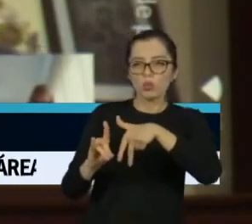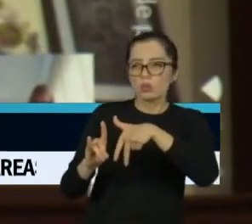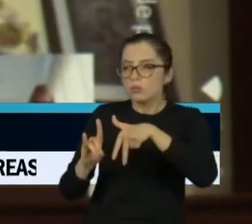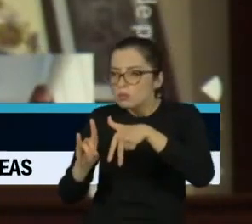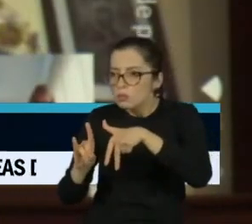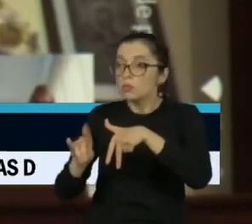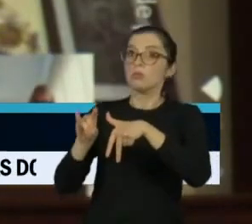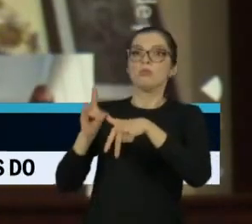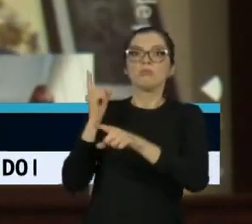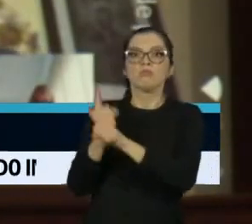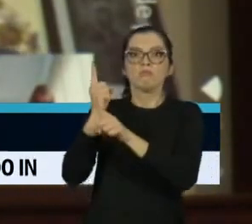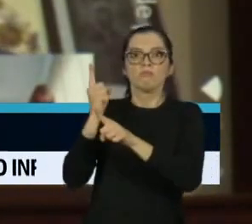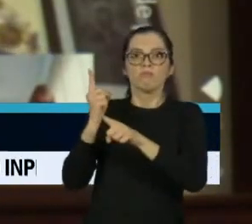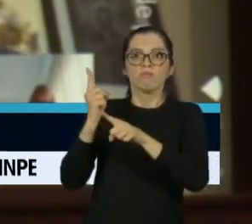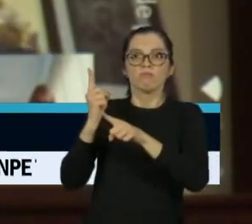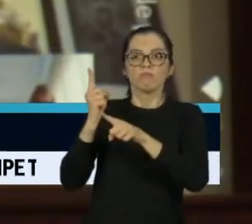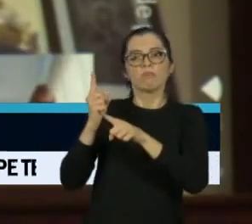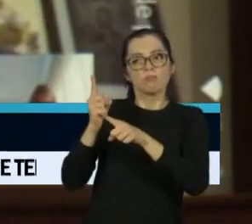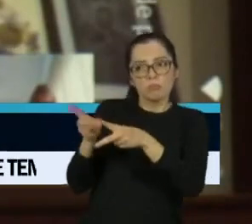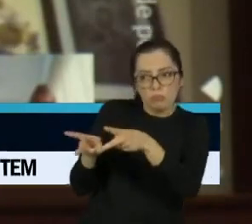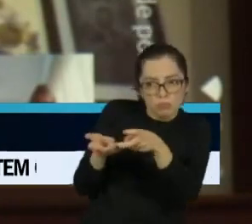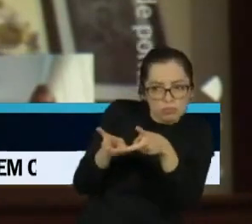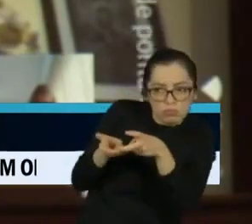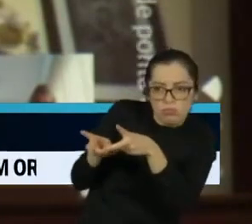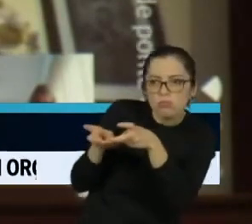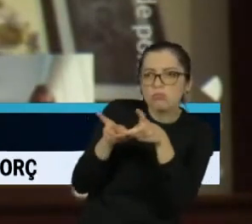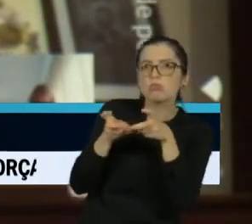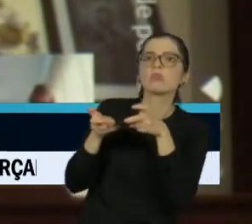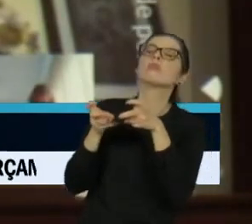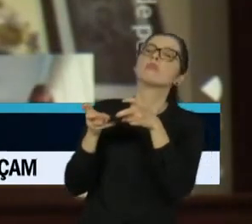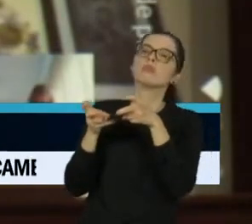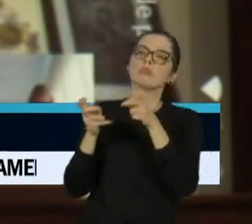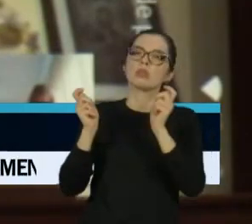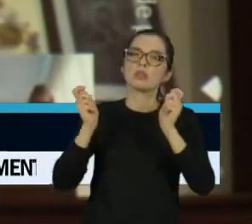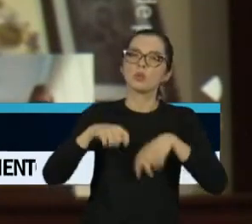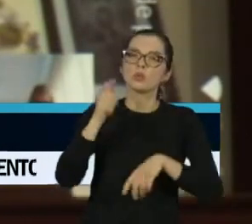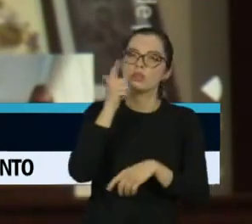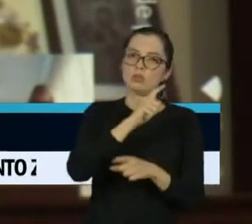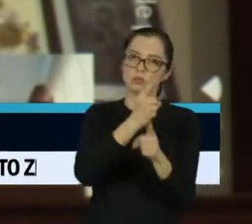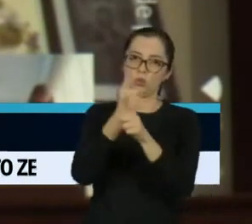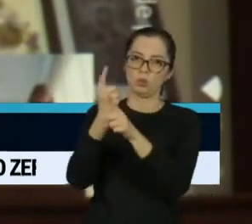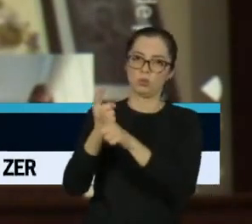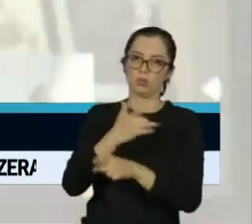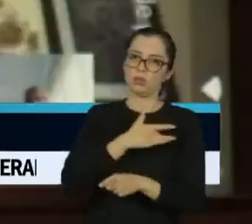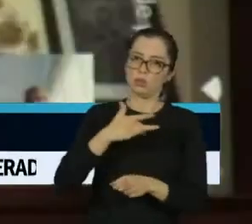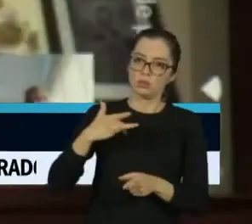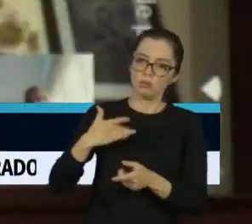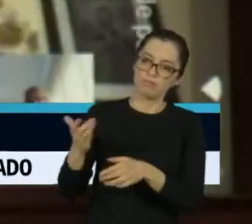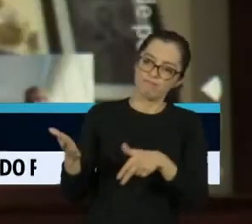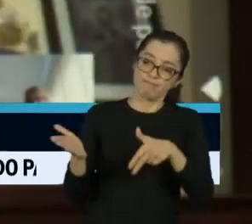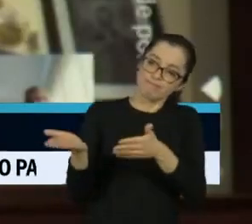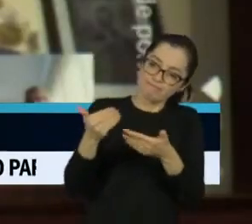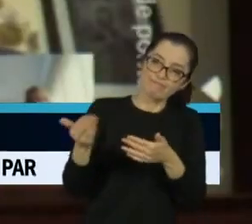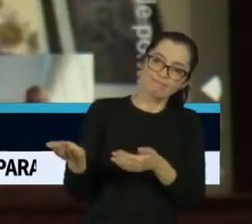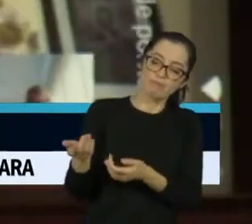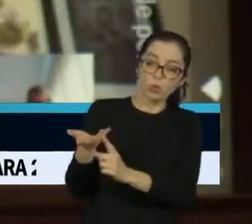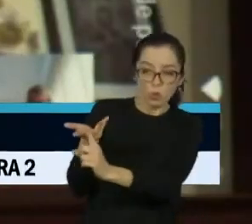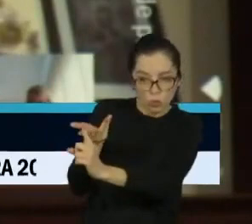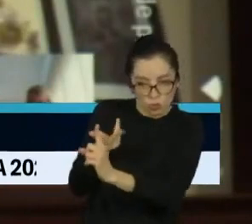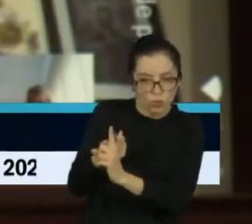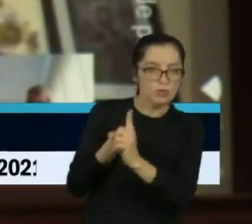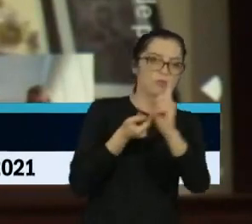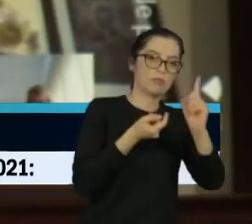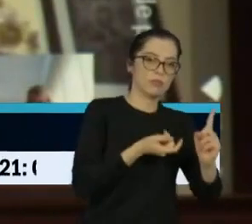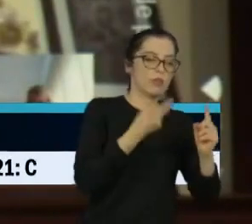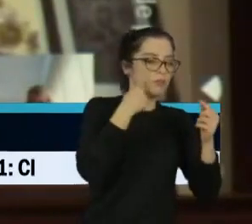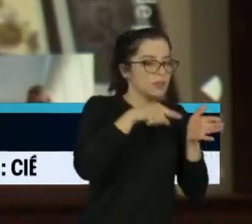ser abordada pela equipe de saúde, aí você sabe do que se trata, então a gente convida você a passar ali no trailer. Um cão, quando a gente está ali numa